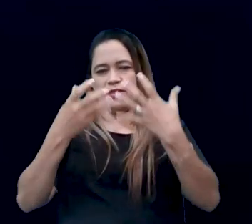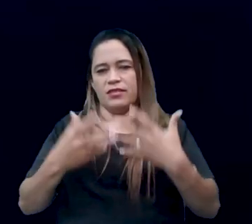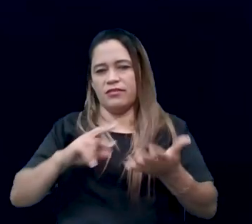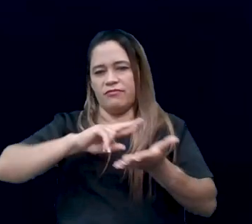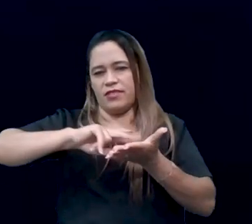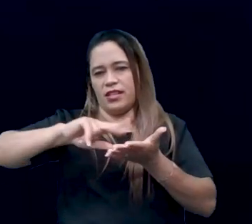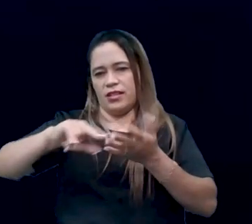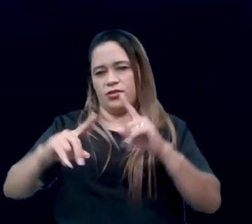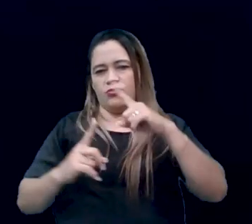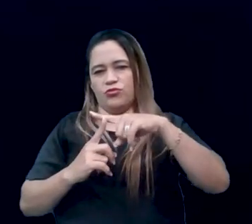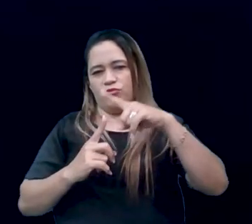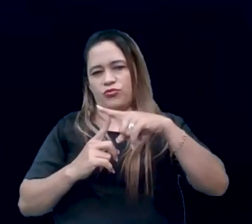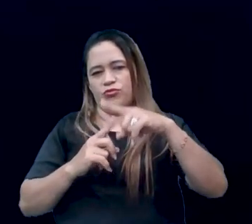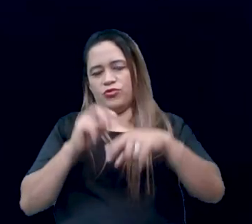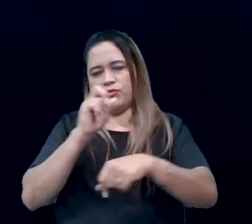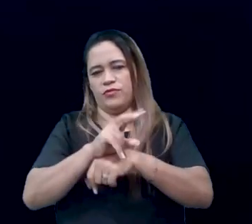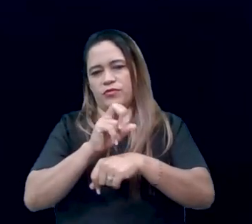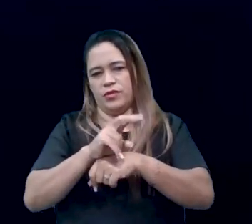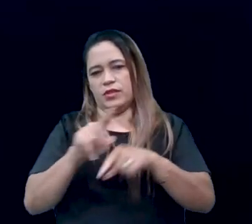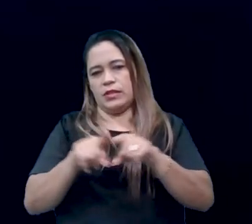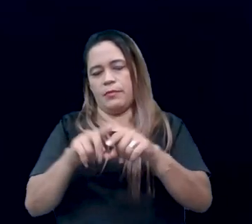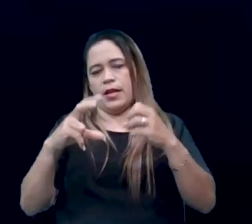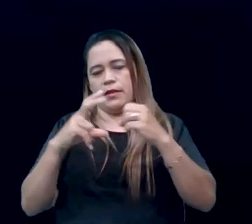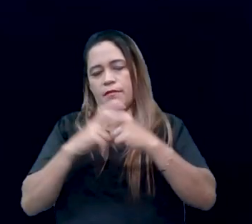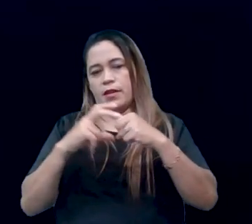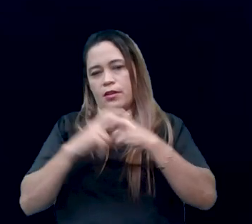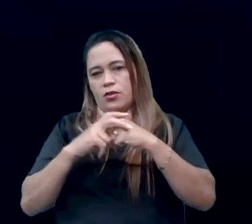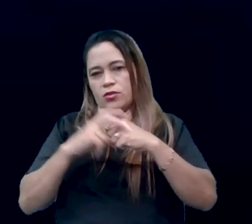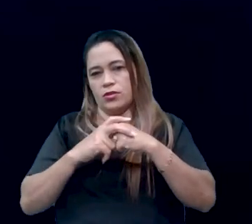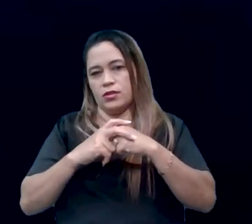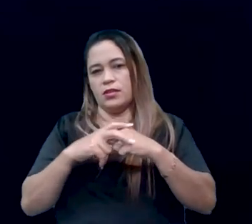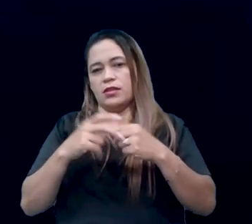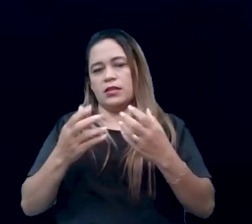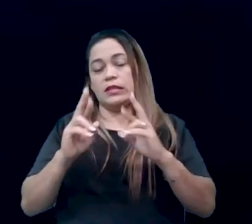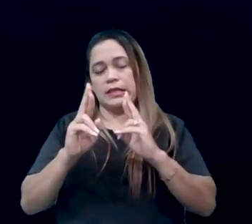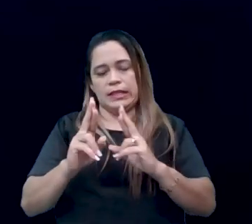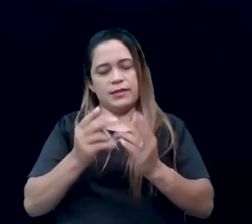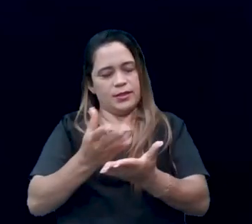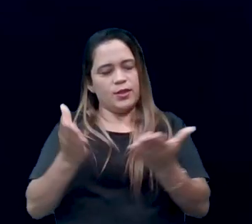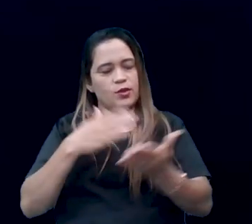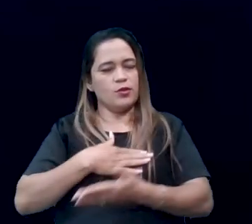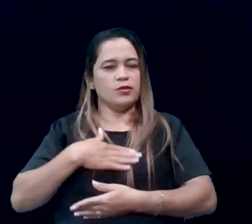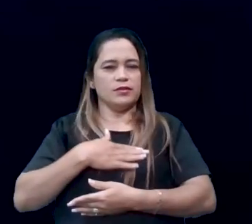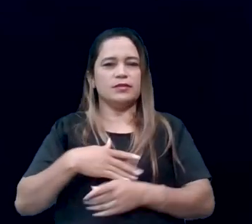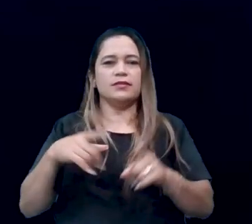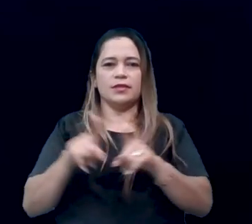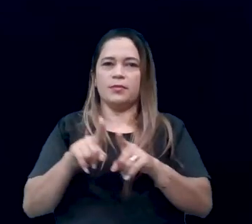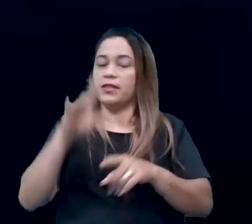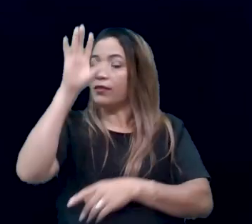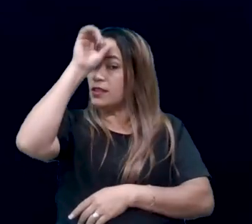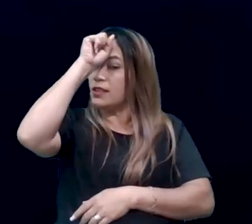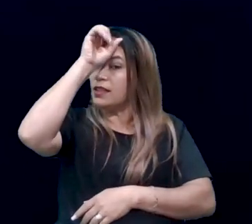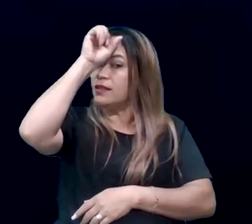vários tipos de vírus e vários tipos de viroses. Espero que vocês tenham gostado, espero que vocês tenham